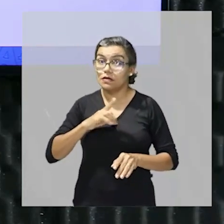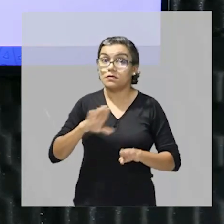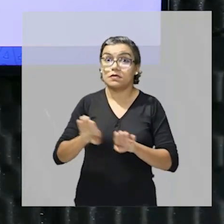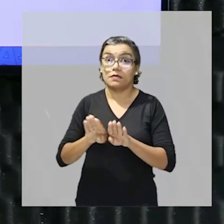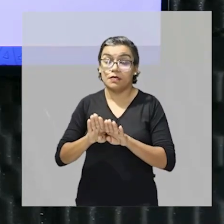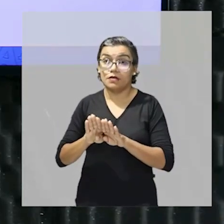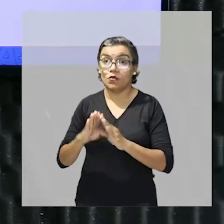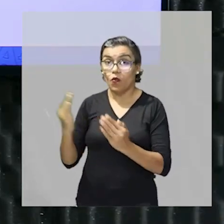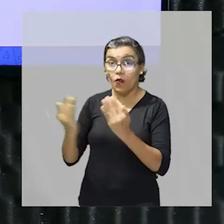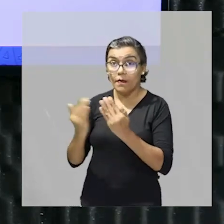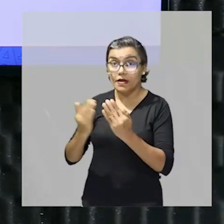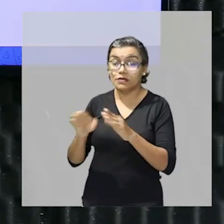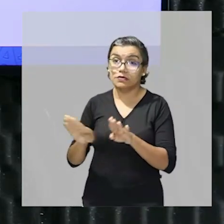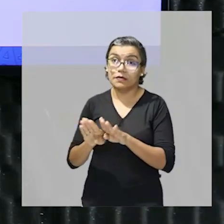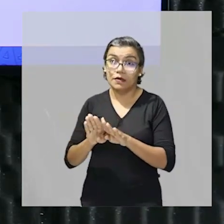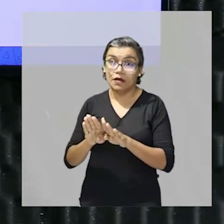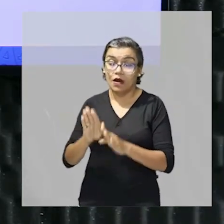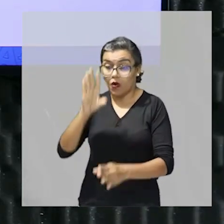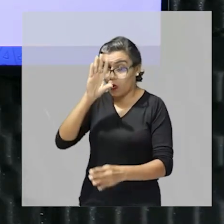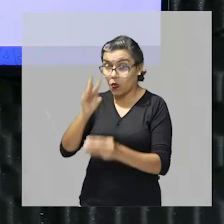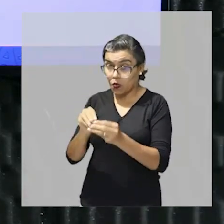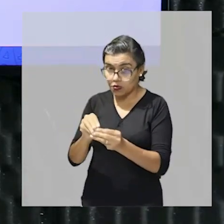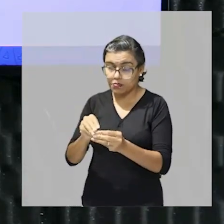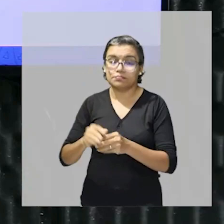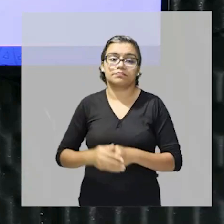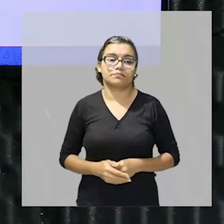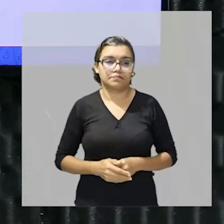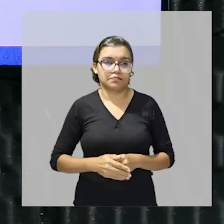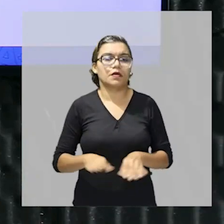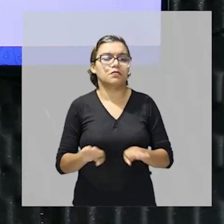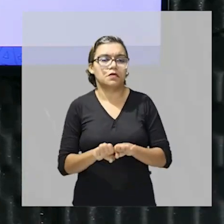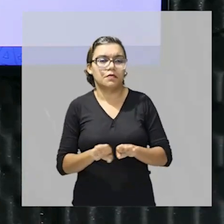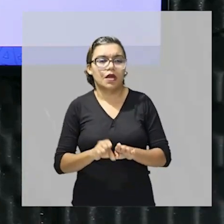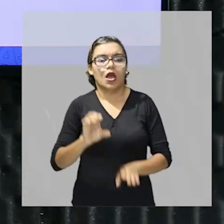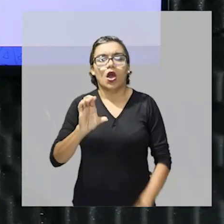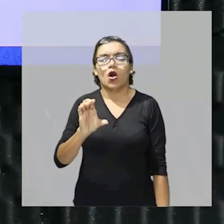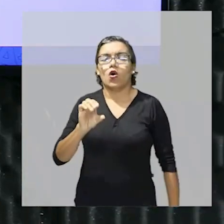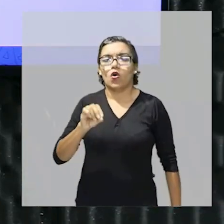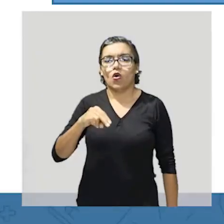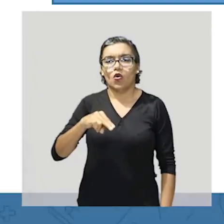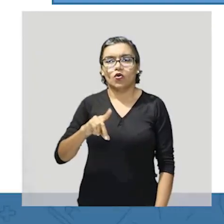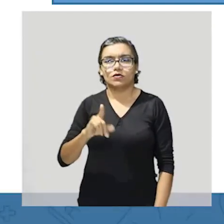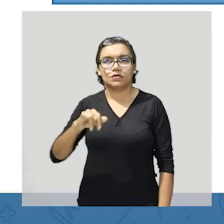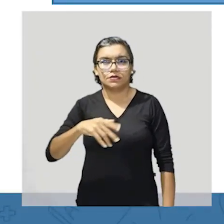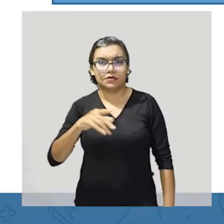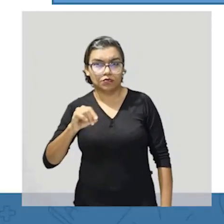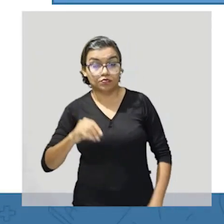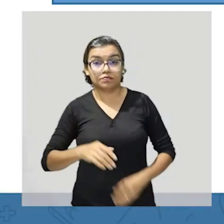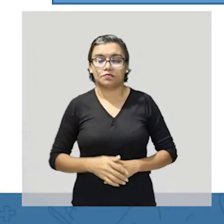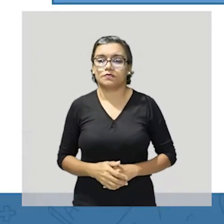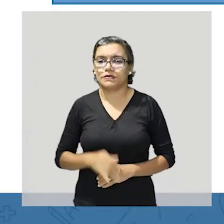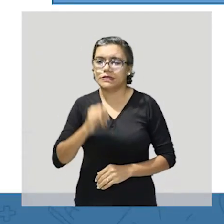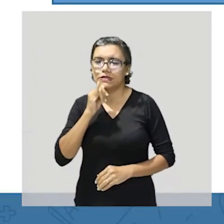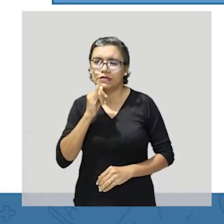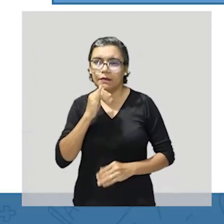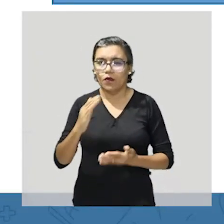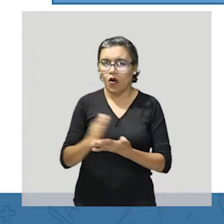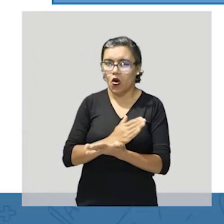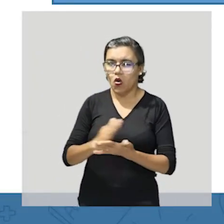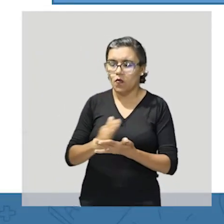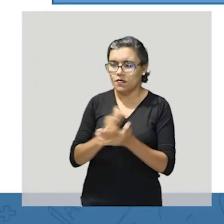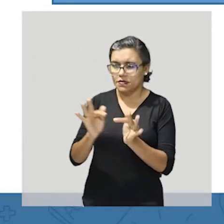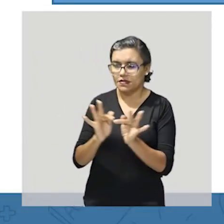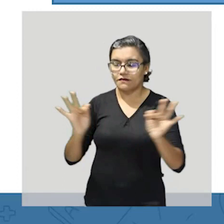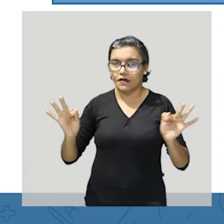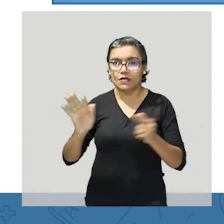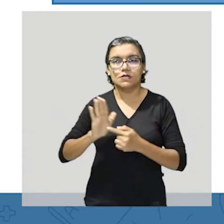conclusão. Tem também a questão da condição, que eu acredito que nós vamos ver algum exemplo. Olha isso em algumas frases